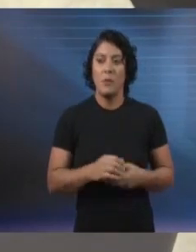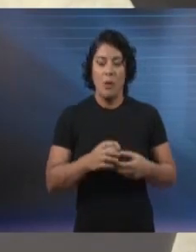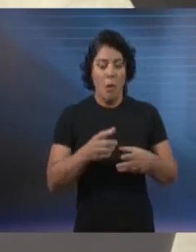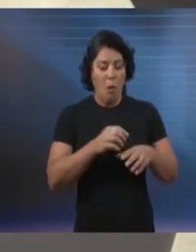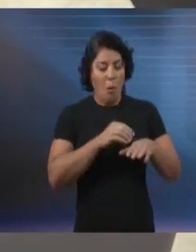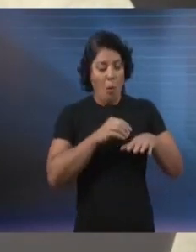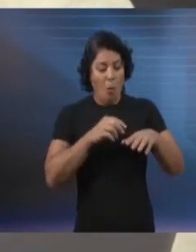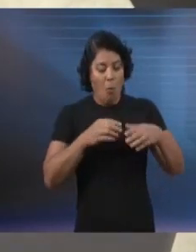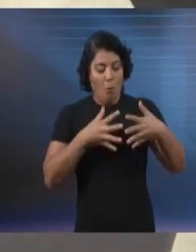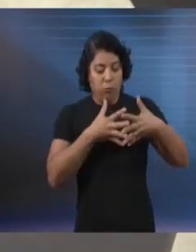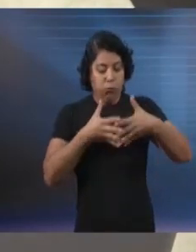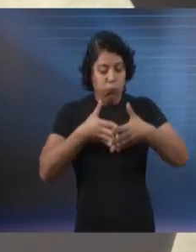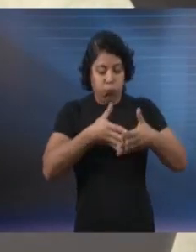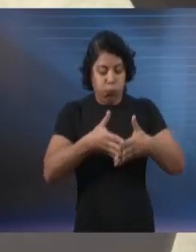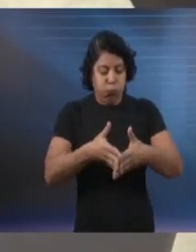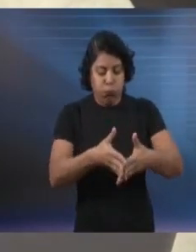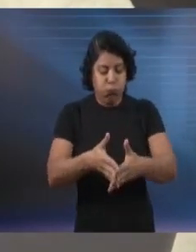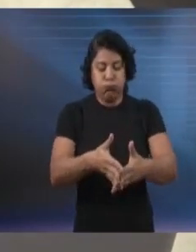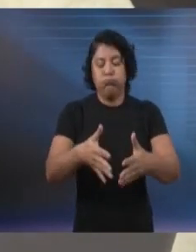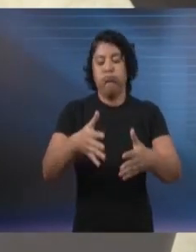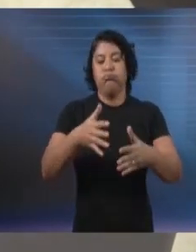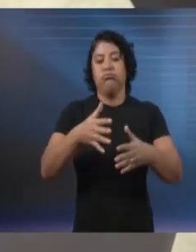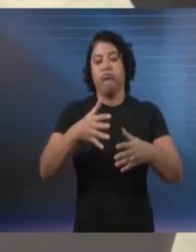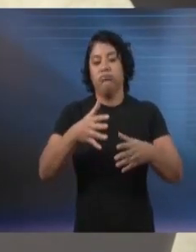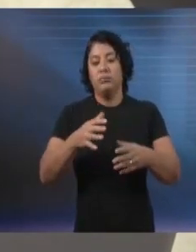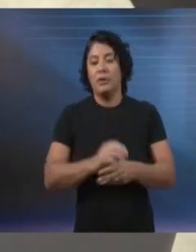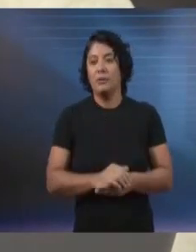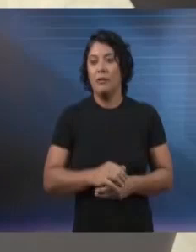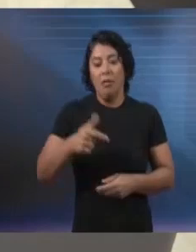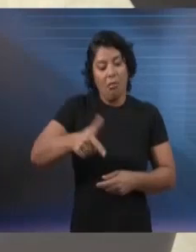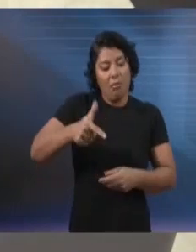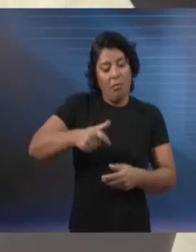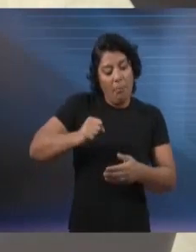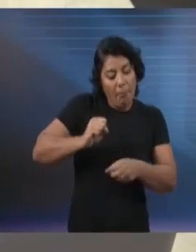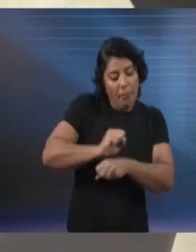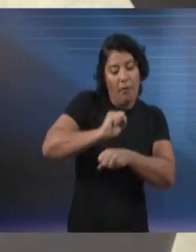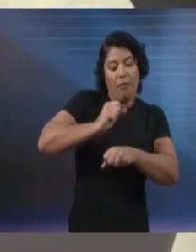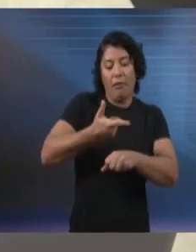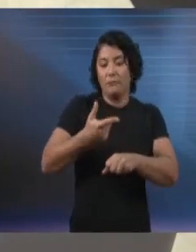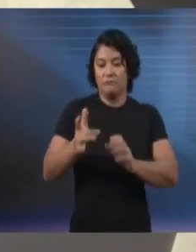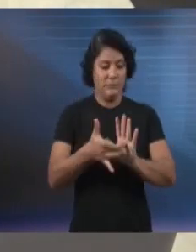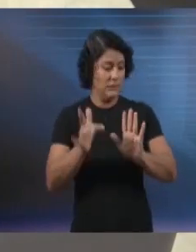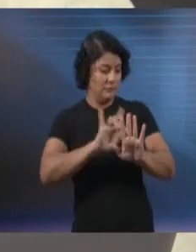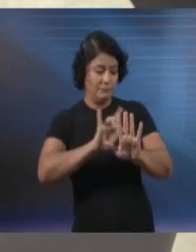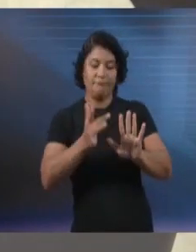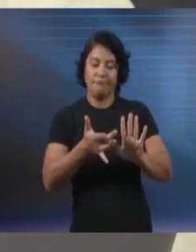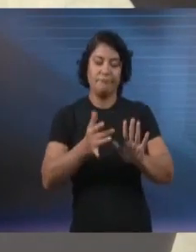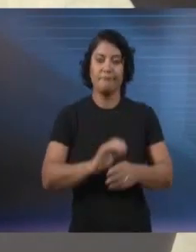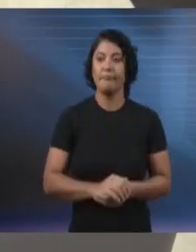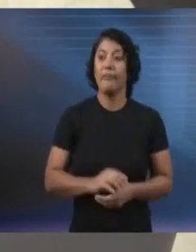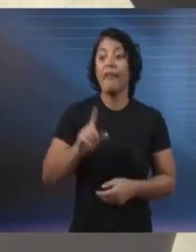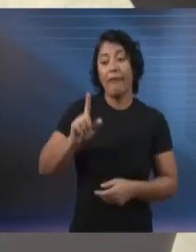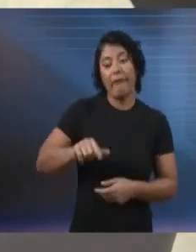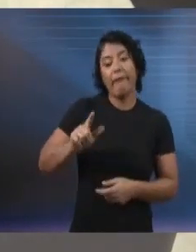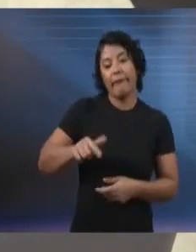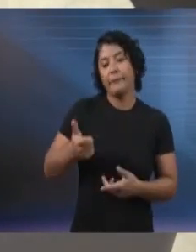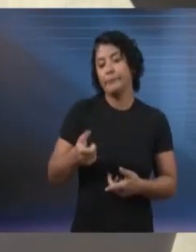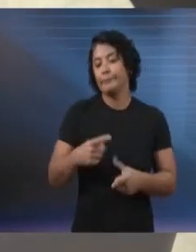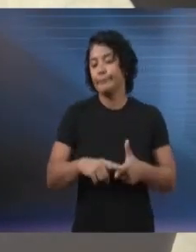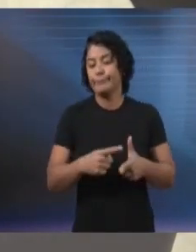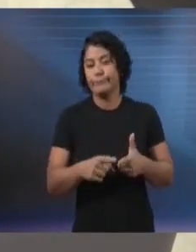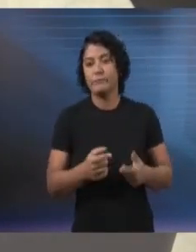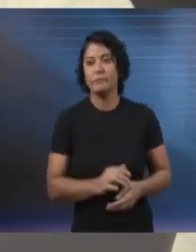sem freio. Isso é o gasto público do governo Fátima Bezerra. É um desastre. Ao invés de se